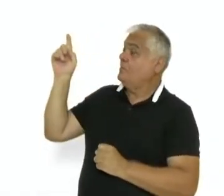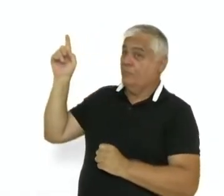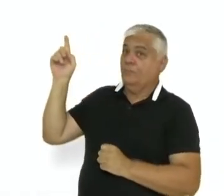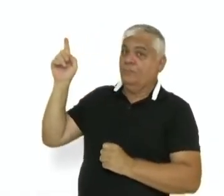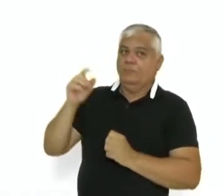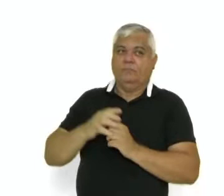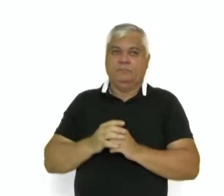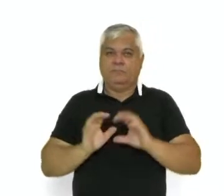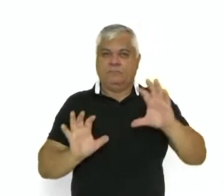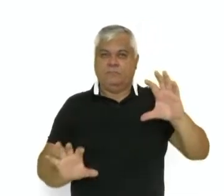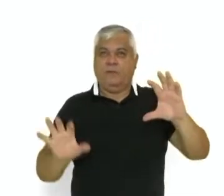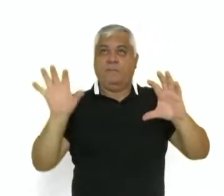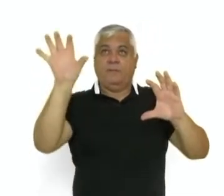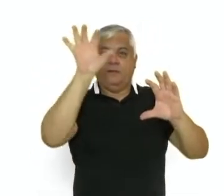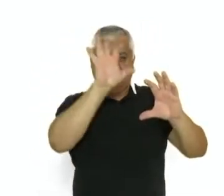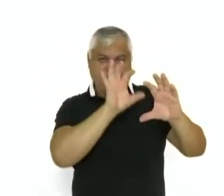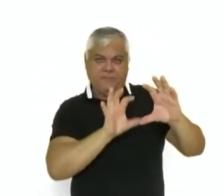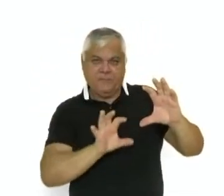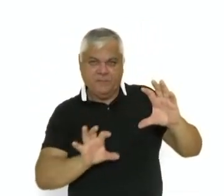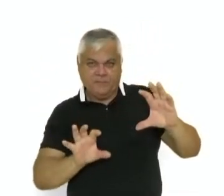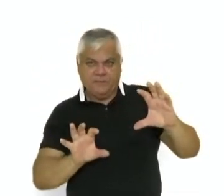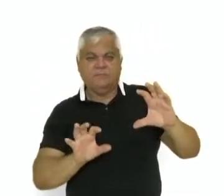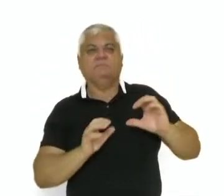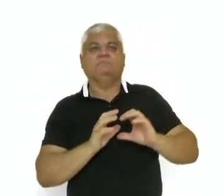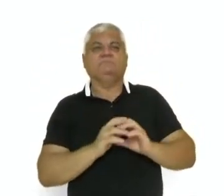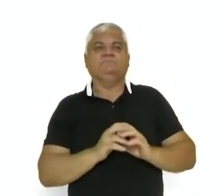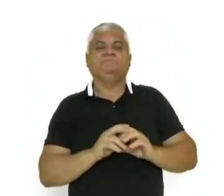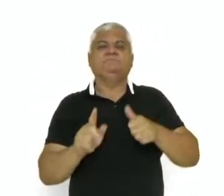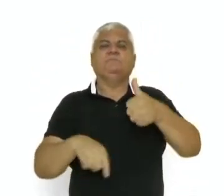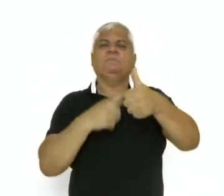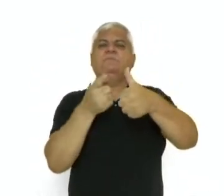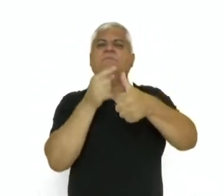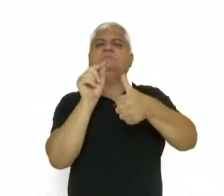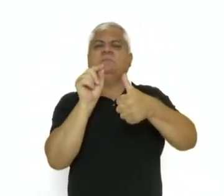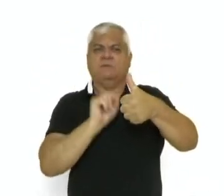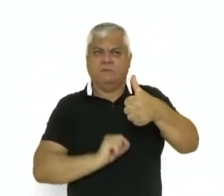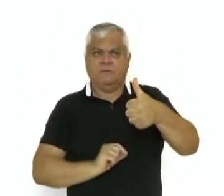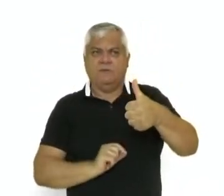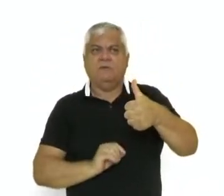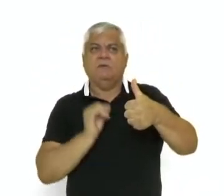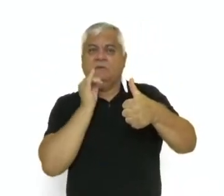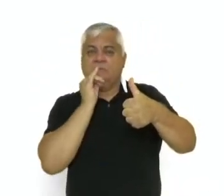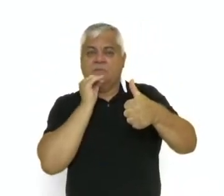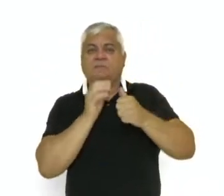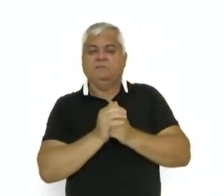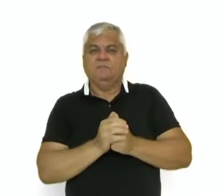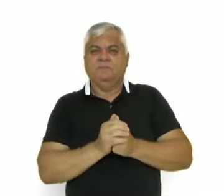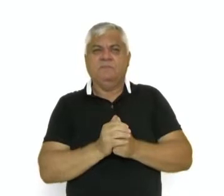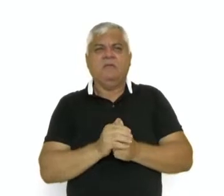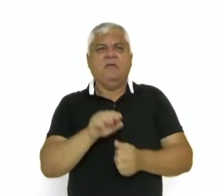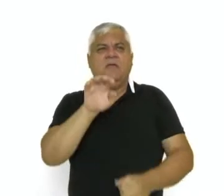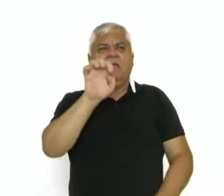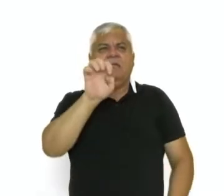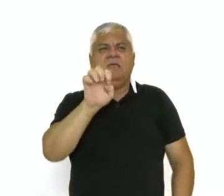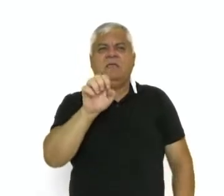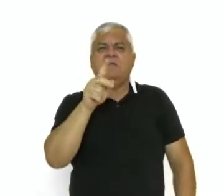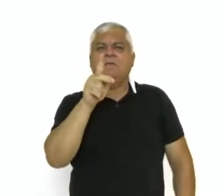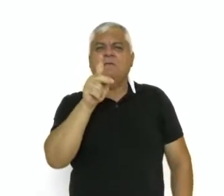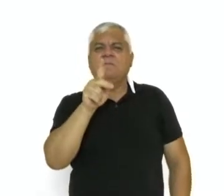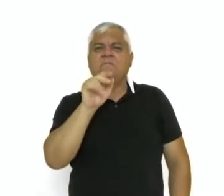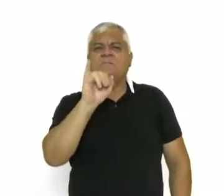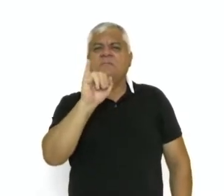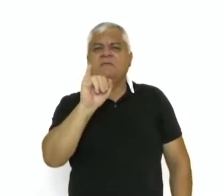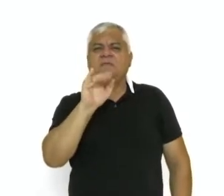essas posições que nós temos aqui. Vejam, primeira coisa que nós temos aqui é o epíciclo, né? O que seria esse